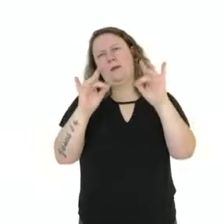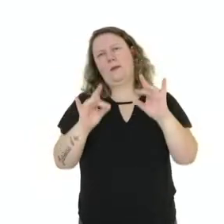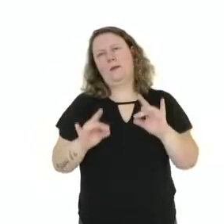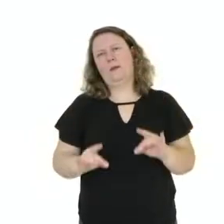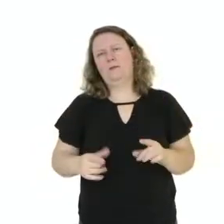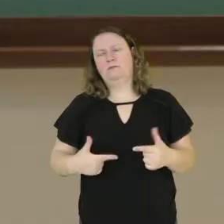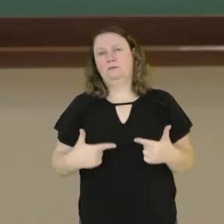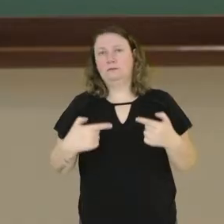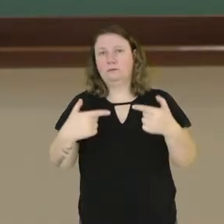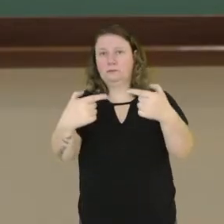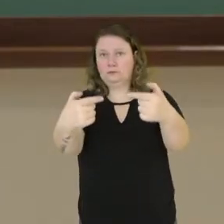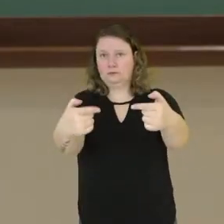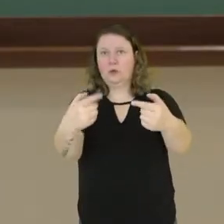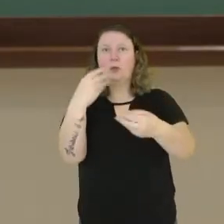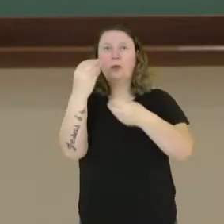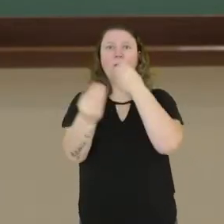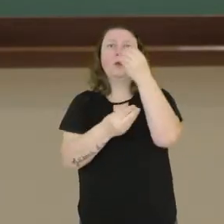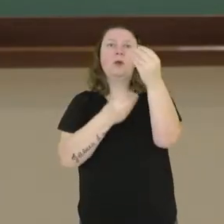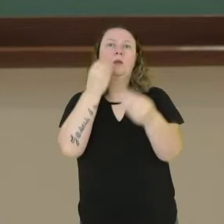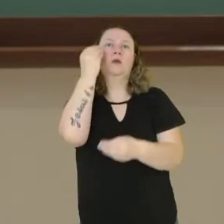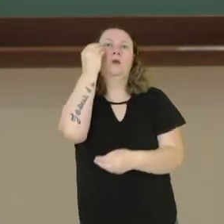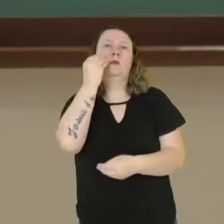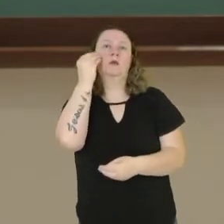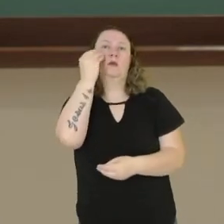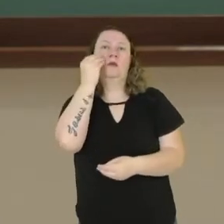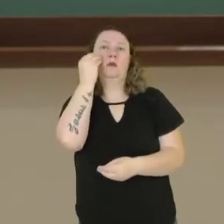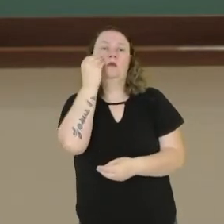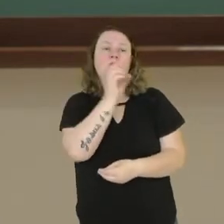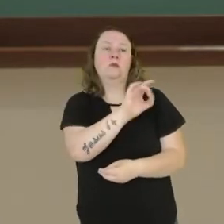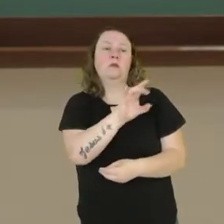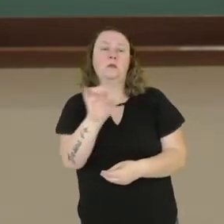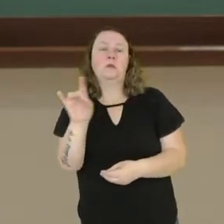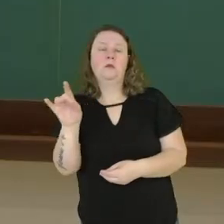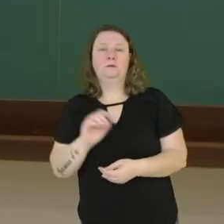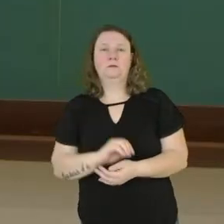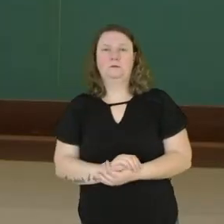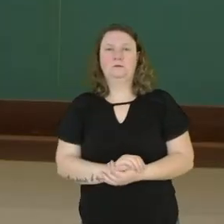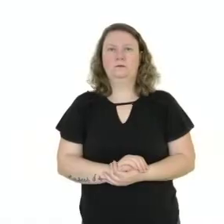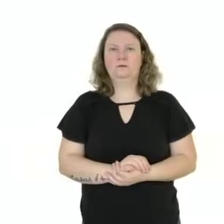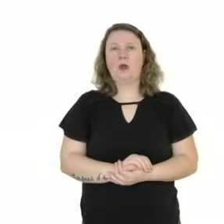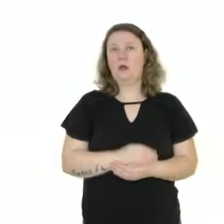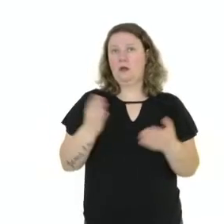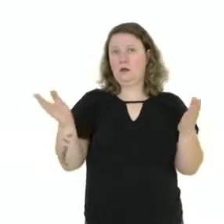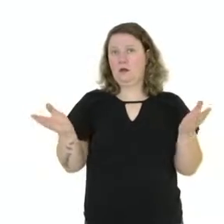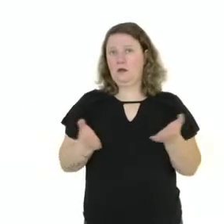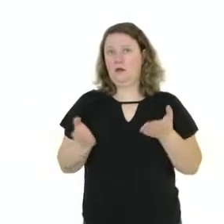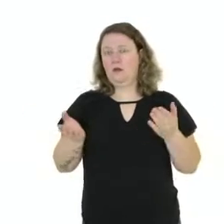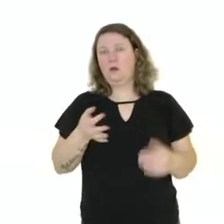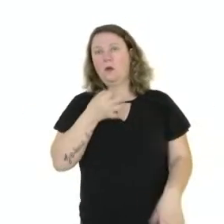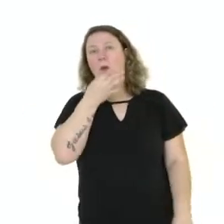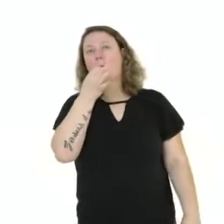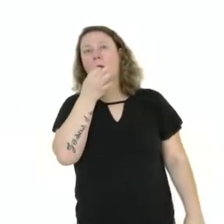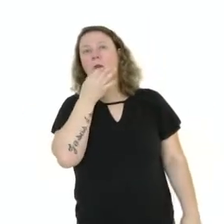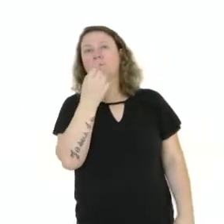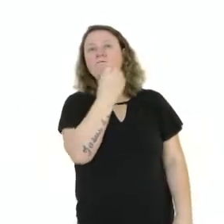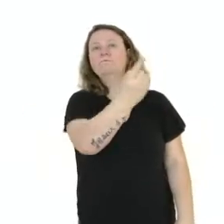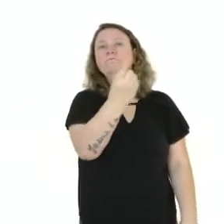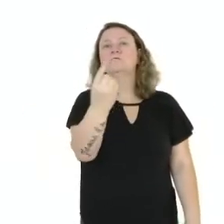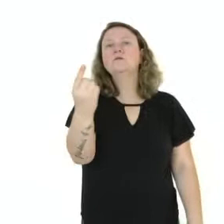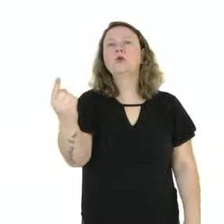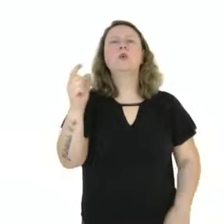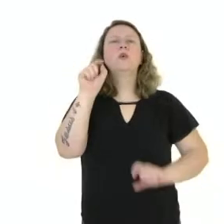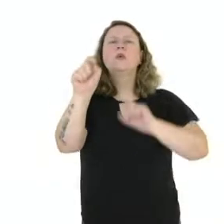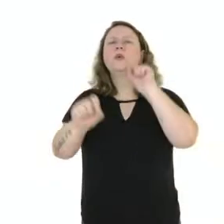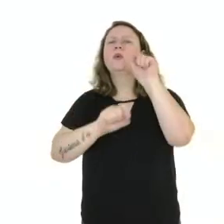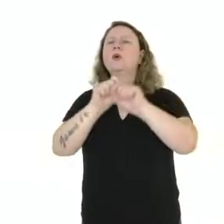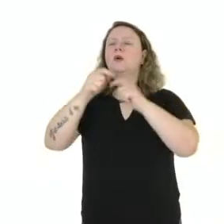vivenciam a guerra, né? Mas eu quero saber o seguinte, na sua opinião, o que precisamos fazer